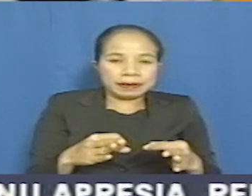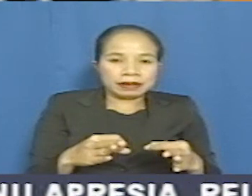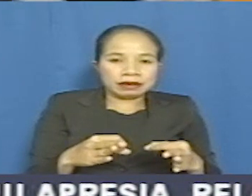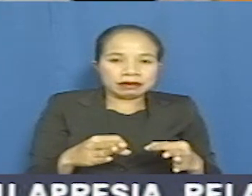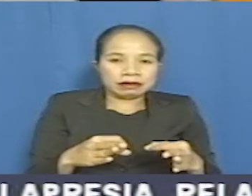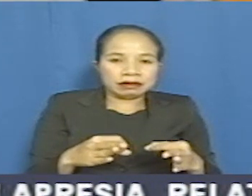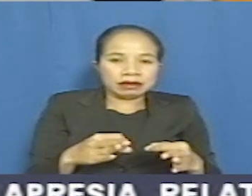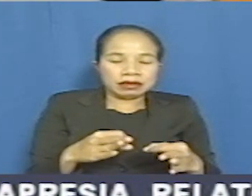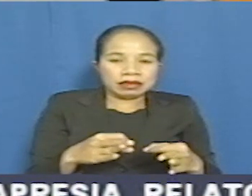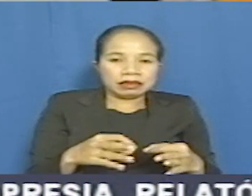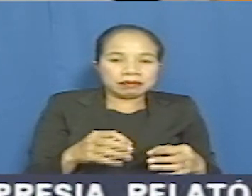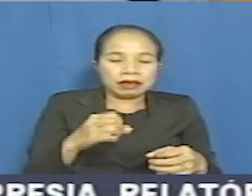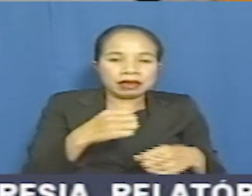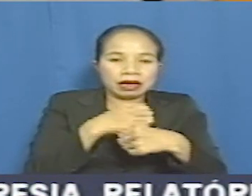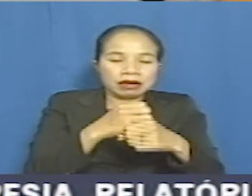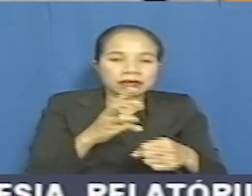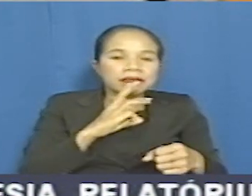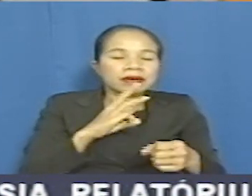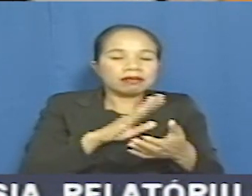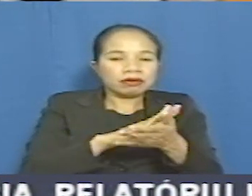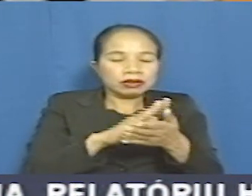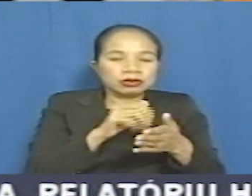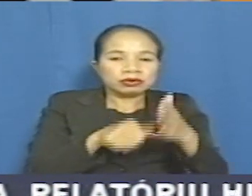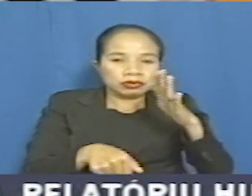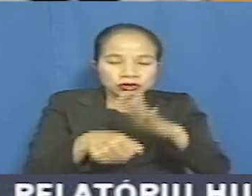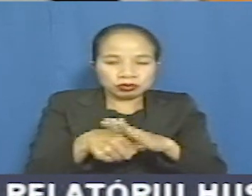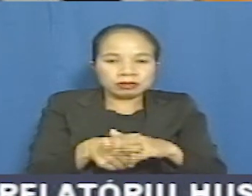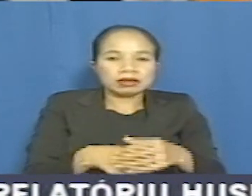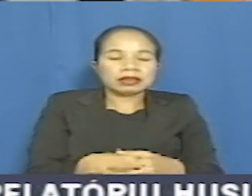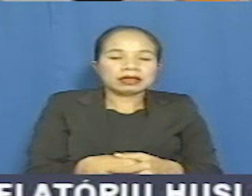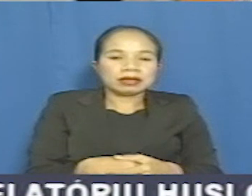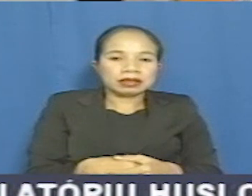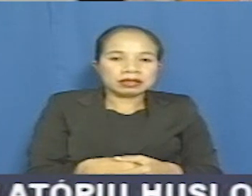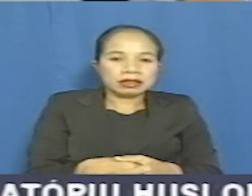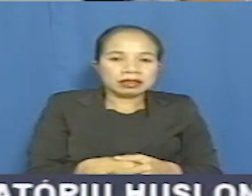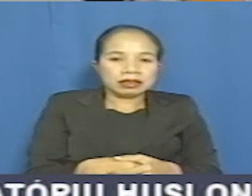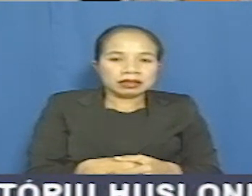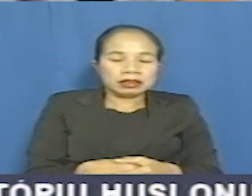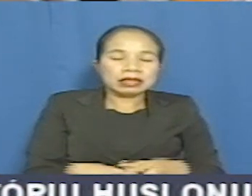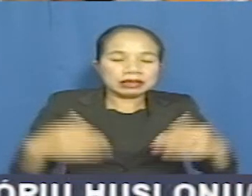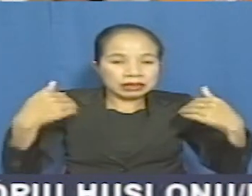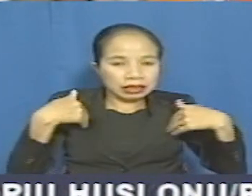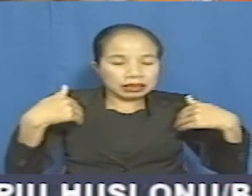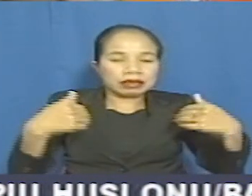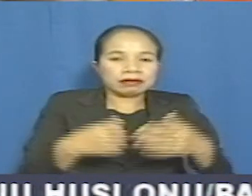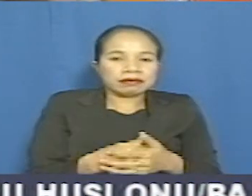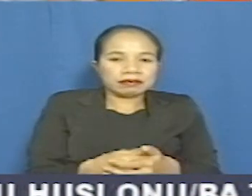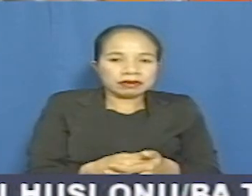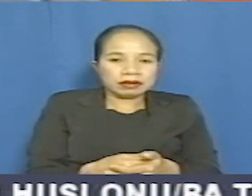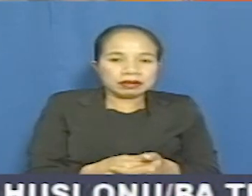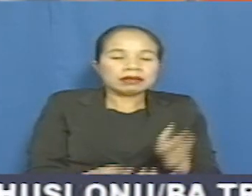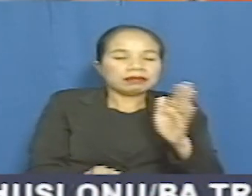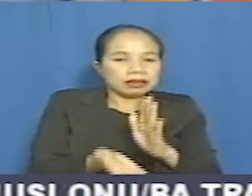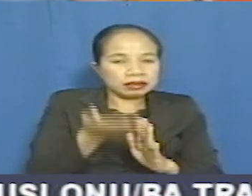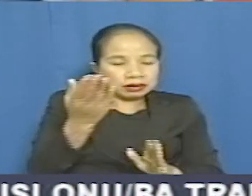ligação ilegal sira, e balão usa mata-bomba, a boa sirene tem ramos. Para ver a raça de pressão